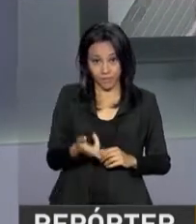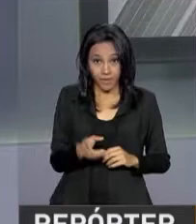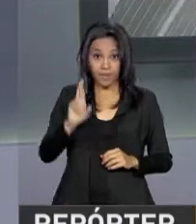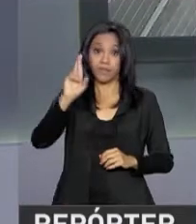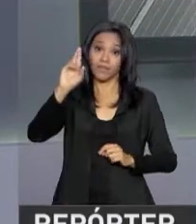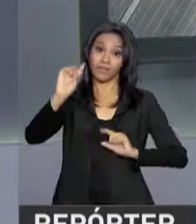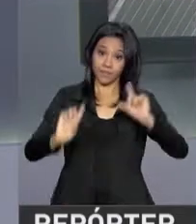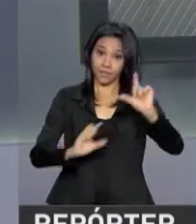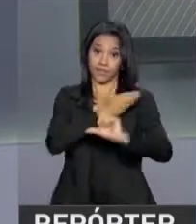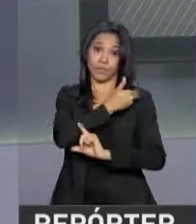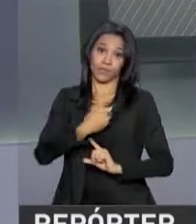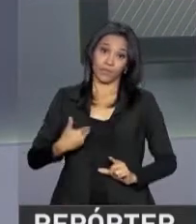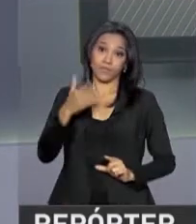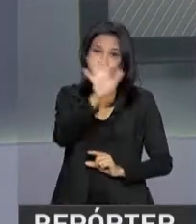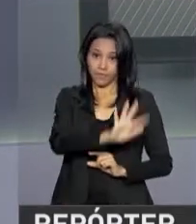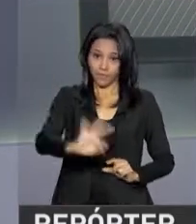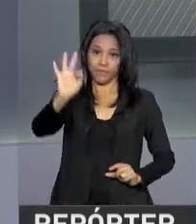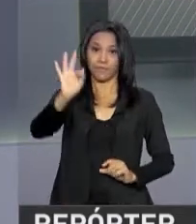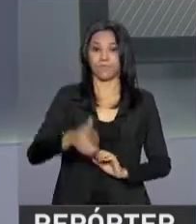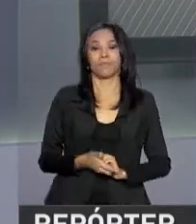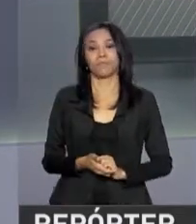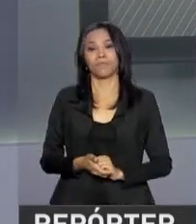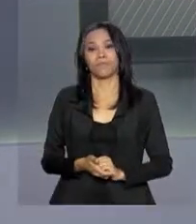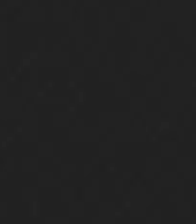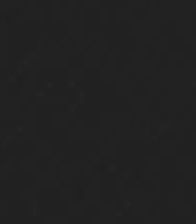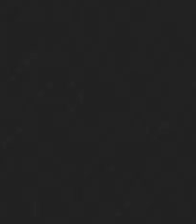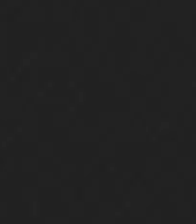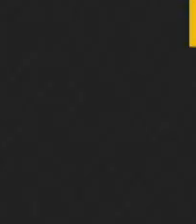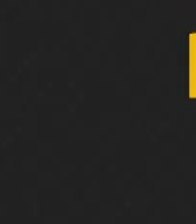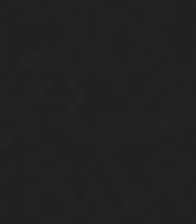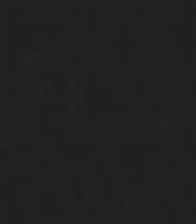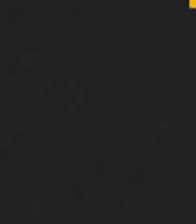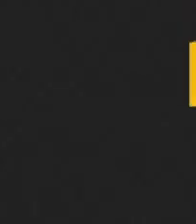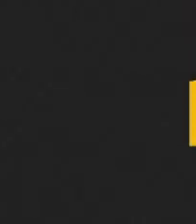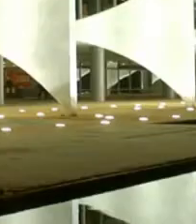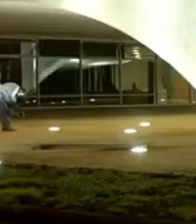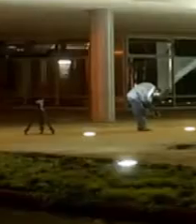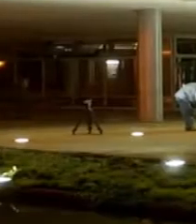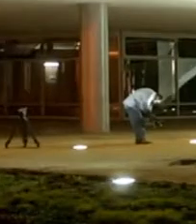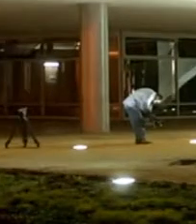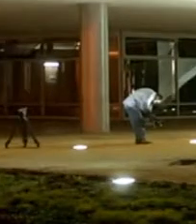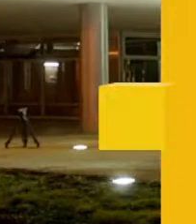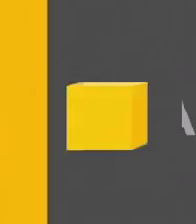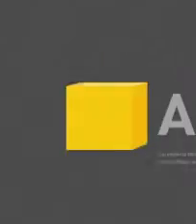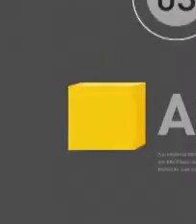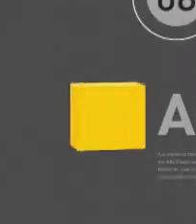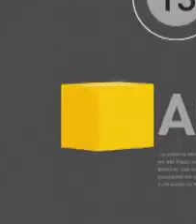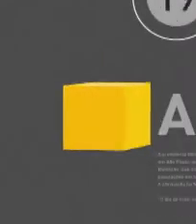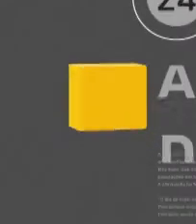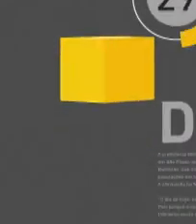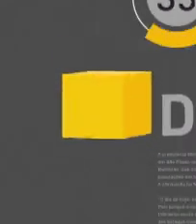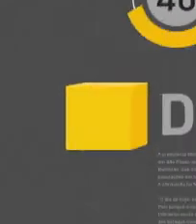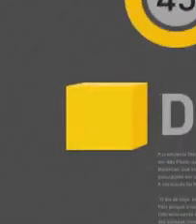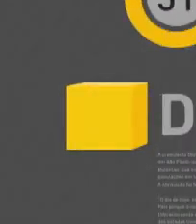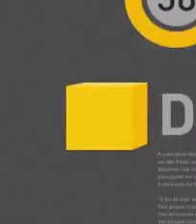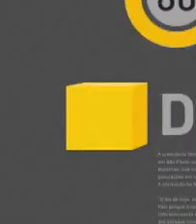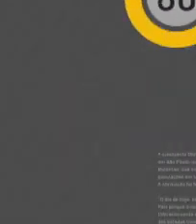aqui na NBR, a TV do Governo Federal.